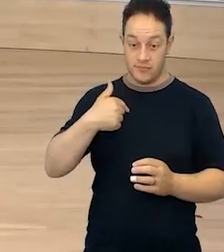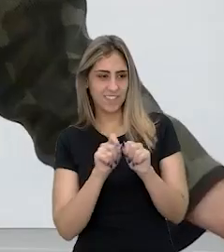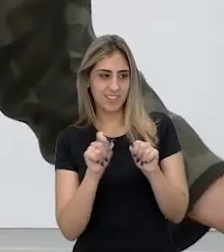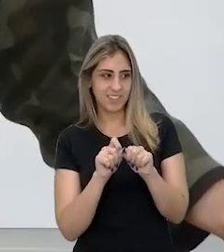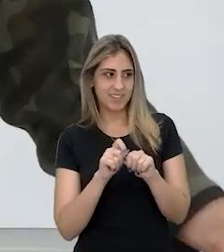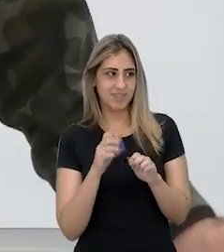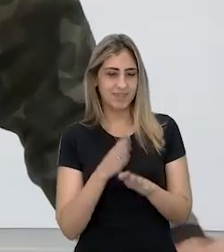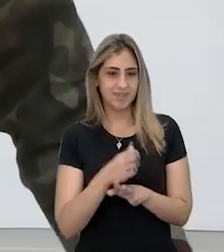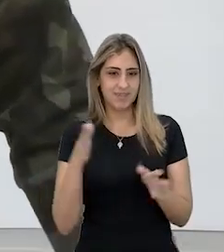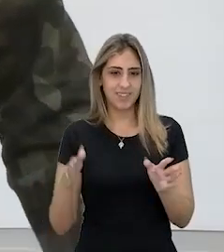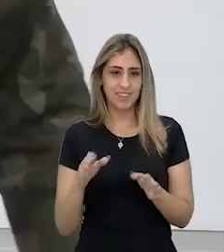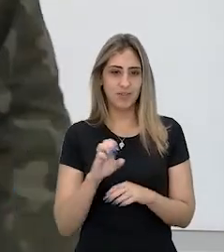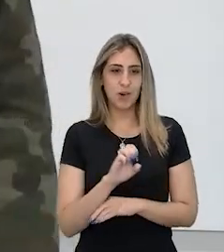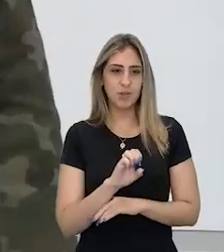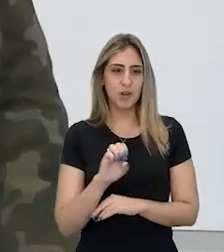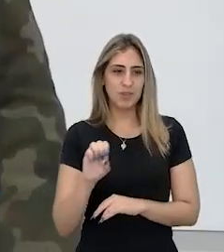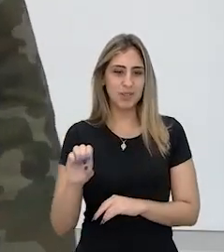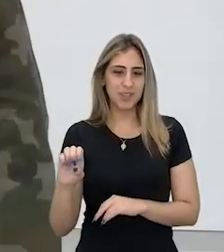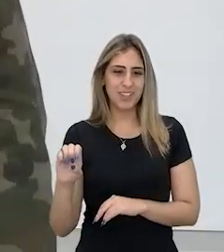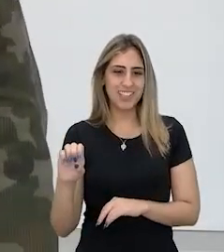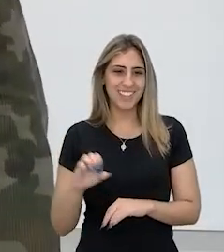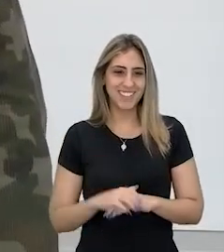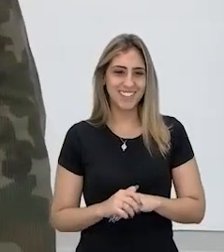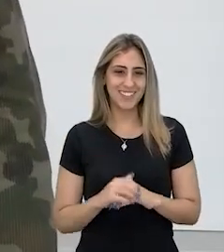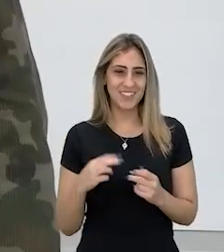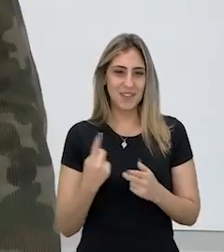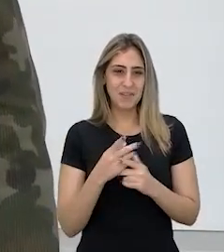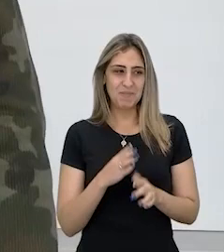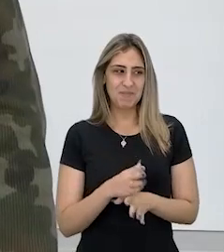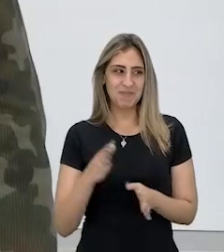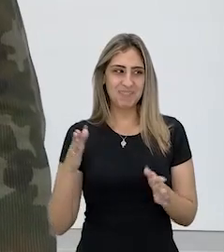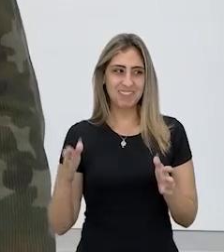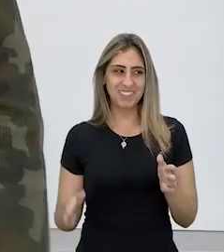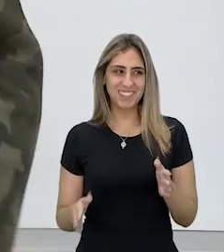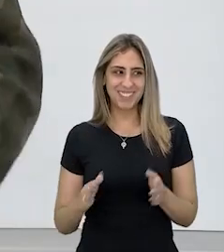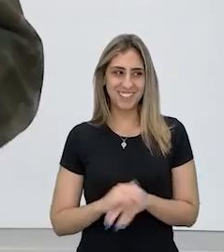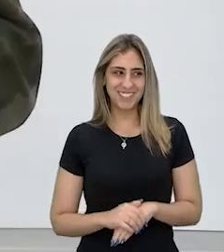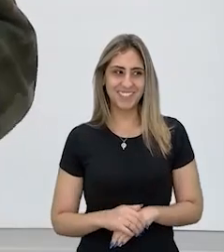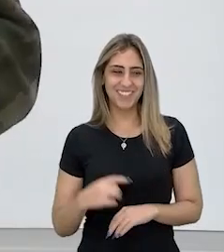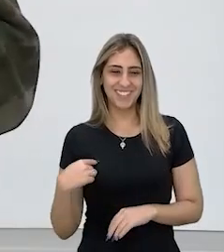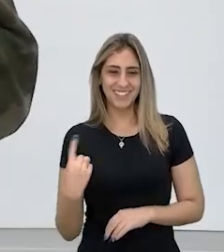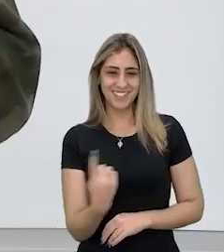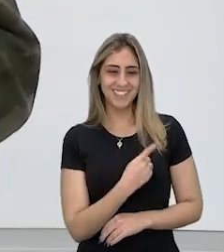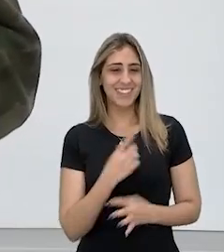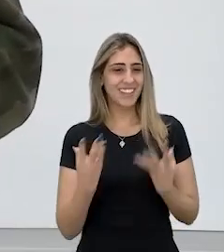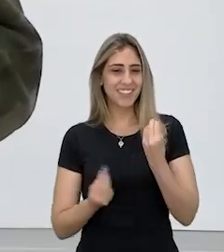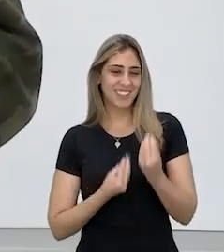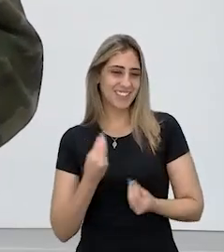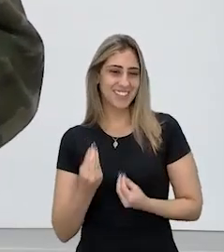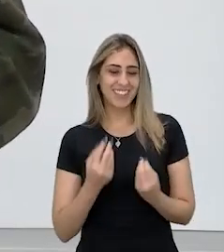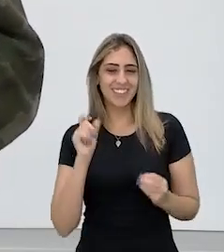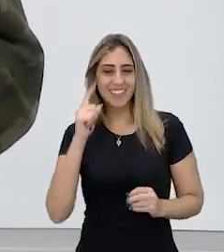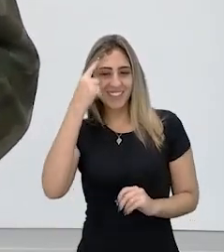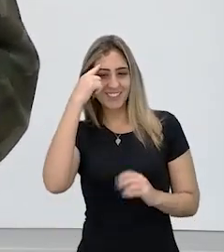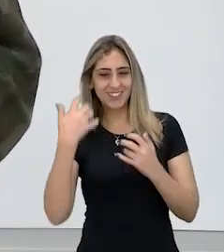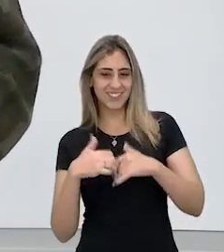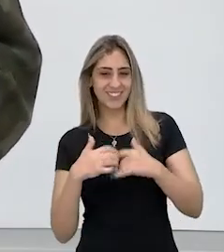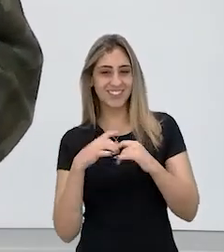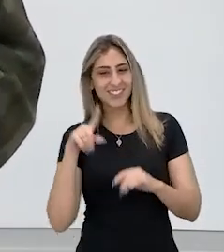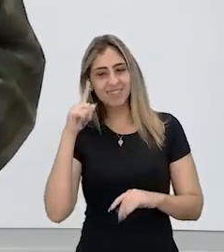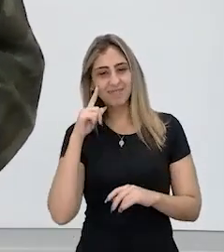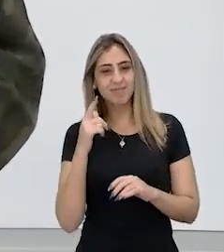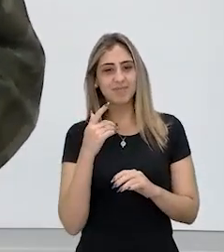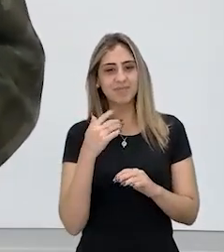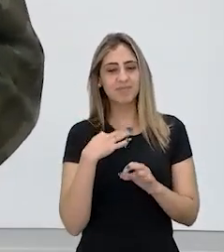lado esquerdo, eu fiz pro lado direito. Certo. Né, então não tem muito o que pensar, eu faço movimentos